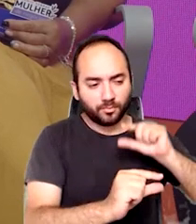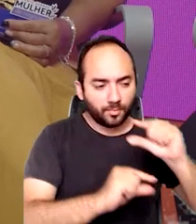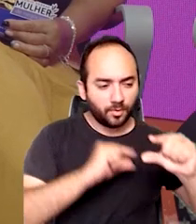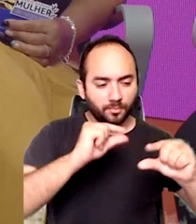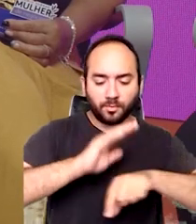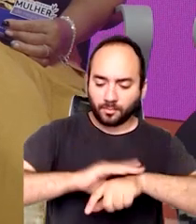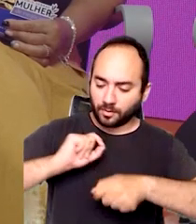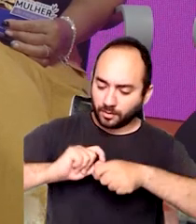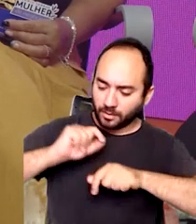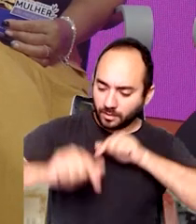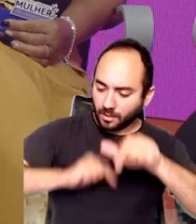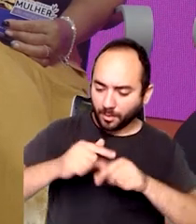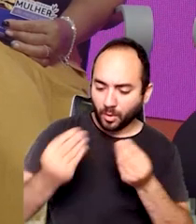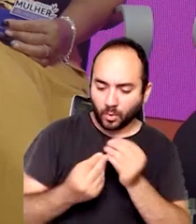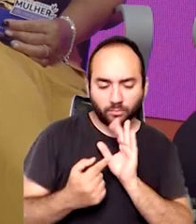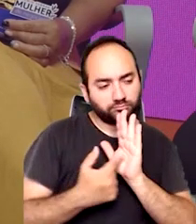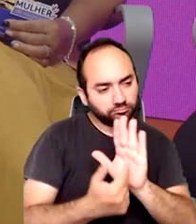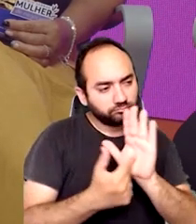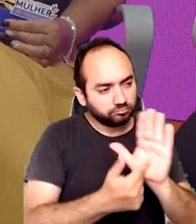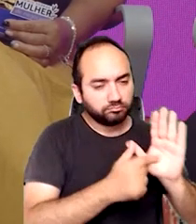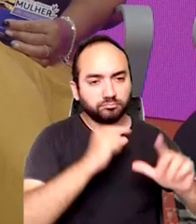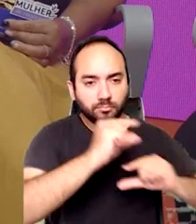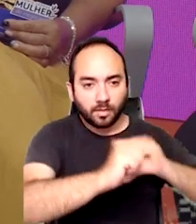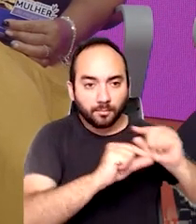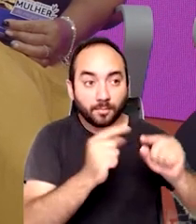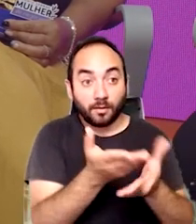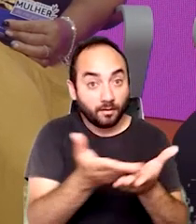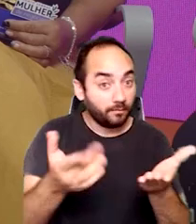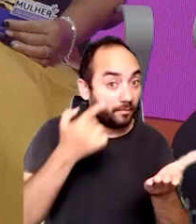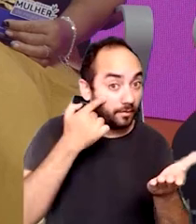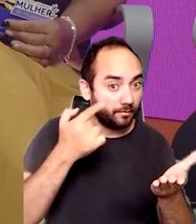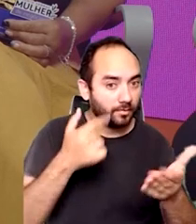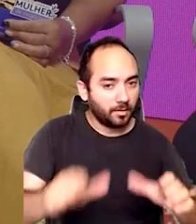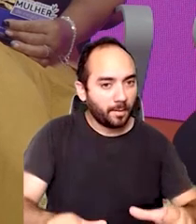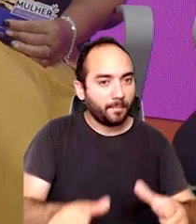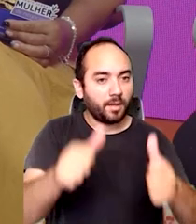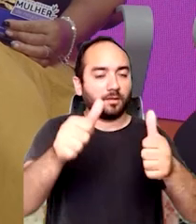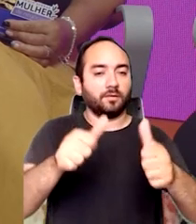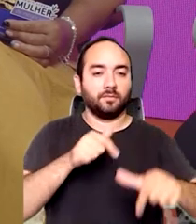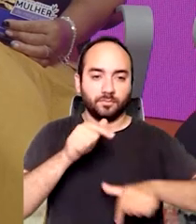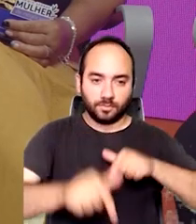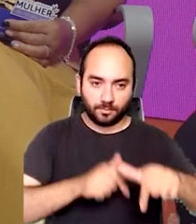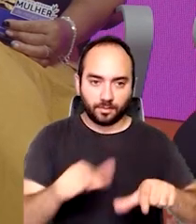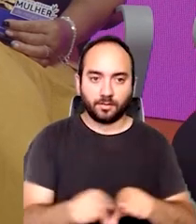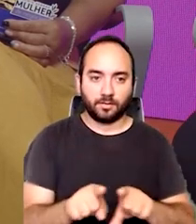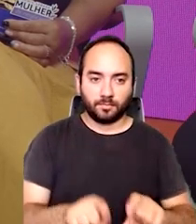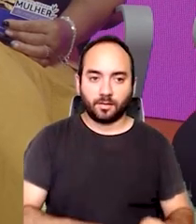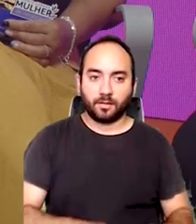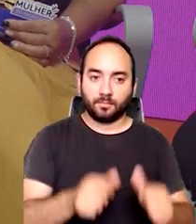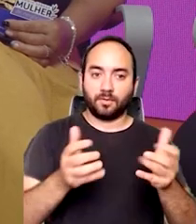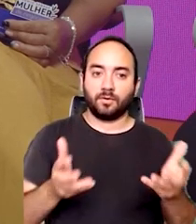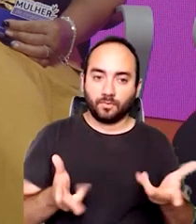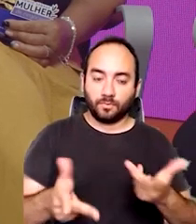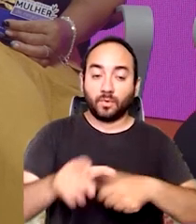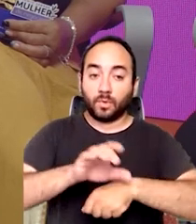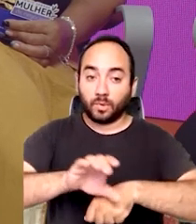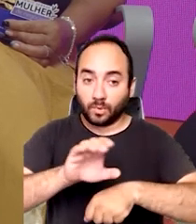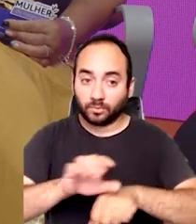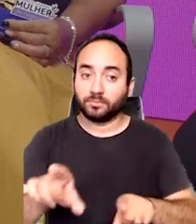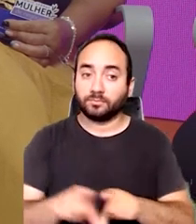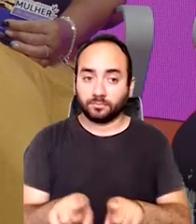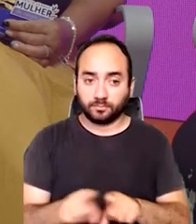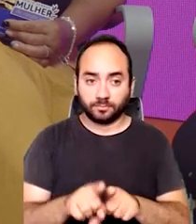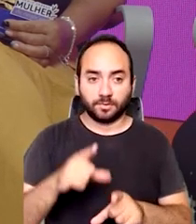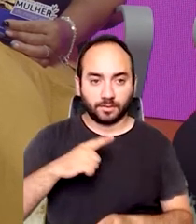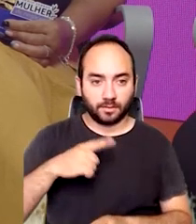fui mostrando aos pouquinhos o meu trabalho né fui vendo a necessidade de estar melhorando o meu trabalho aprimorei o meu trabalho através